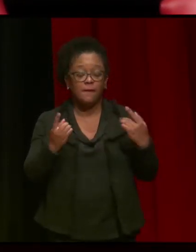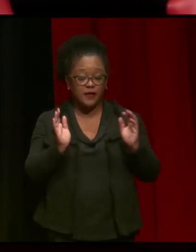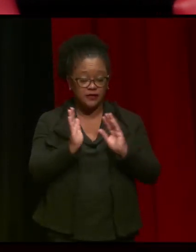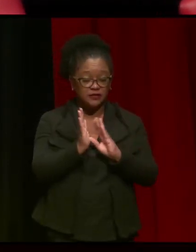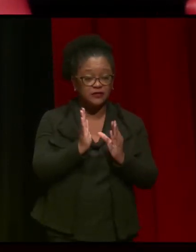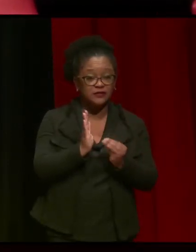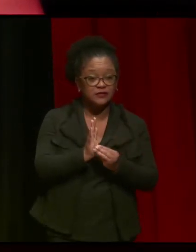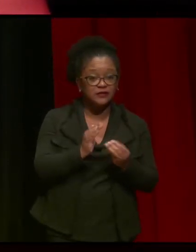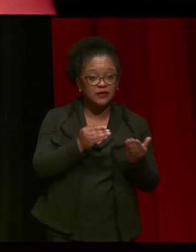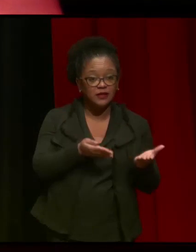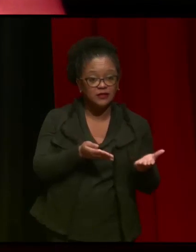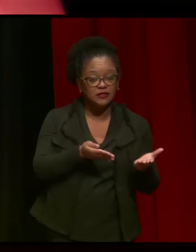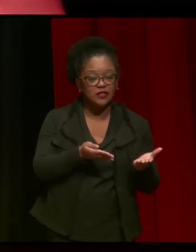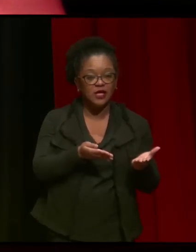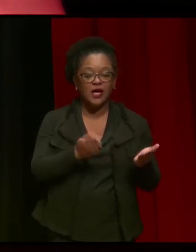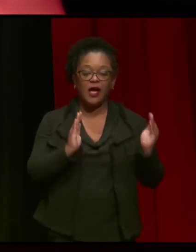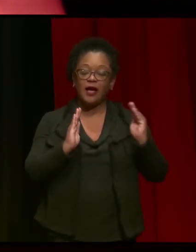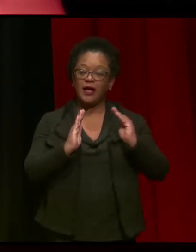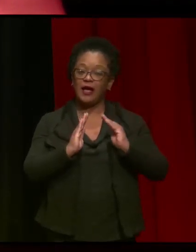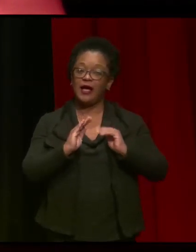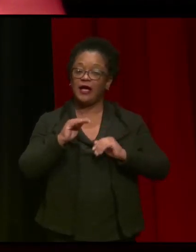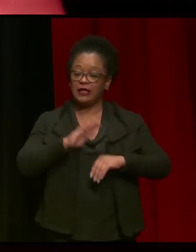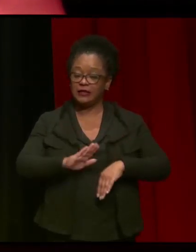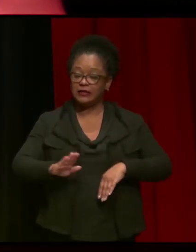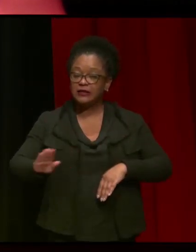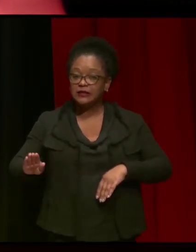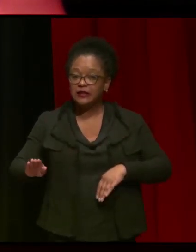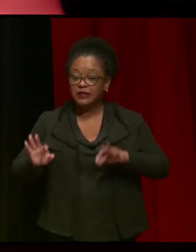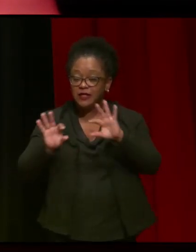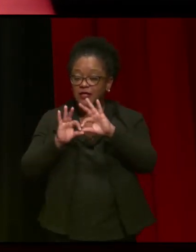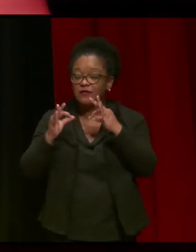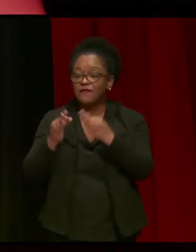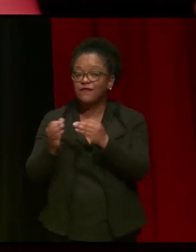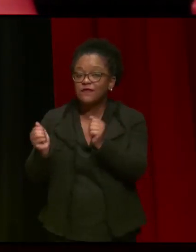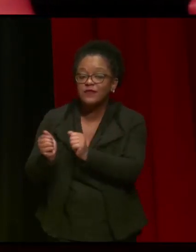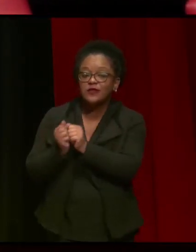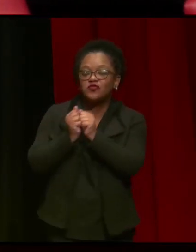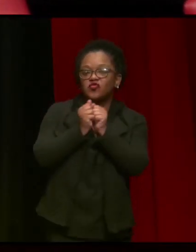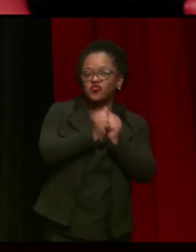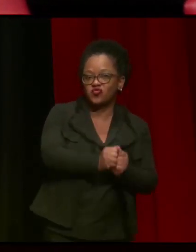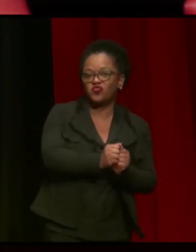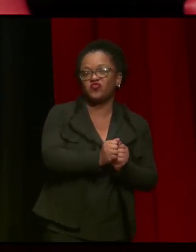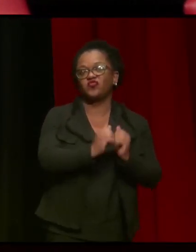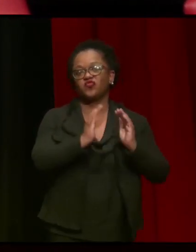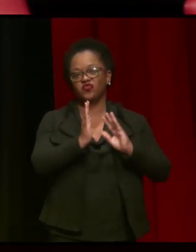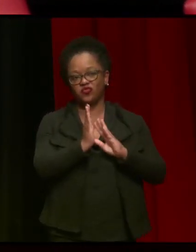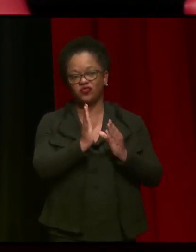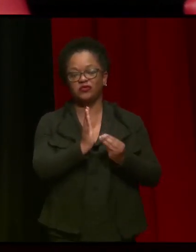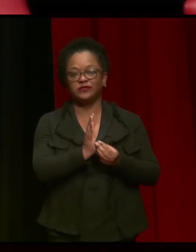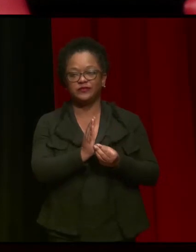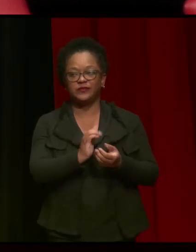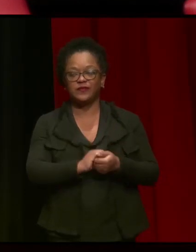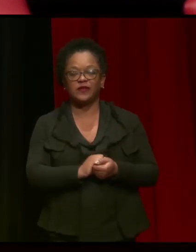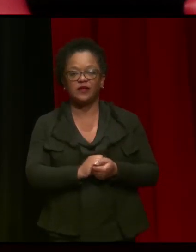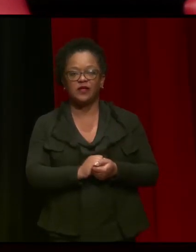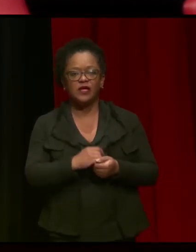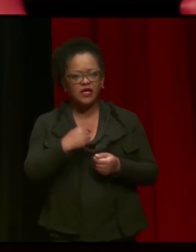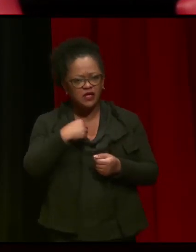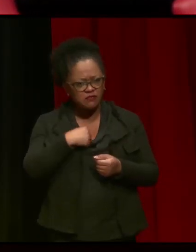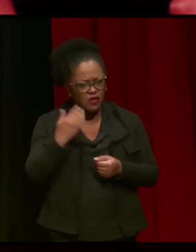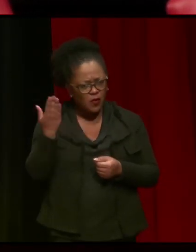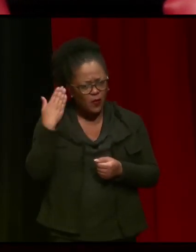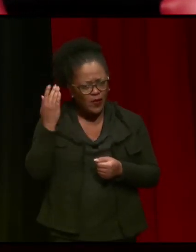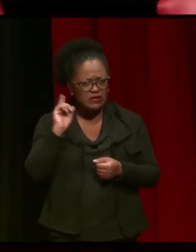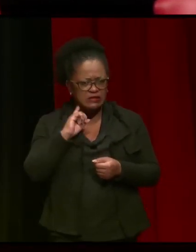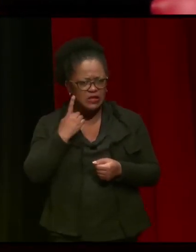né, gente? Ela vai trazer o pai ou a mãe, ou os dois, o avô e a avó. Foi assim que eu trabalhei com os surdos. Eu comecei numa igreja, tinha zero. Eu saí,